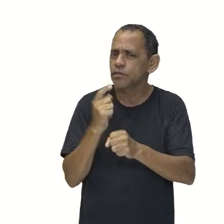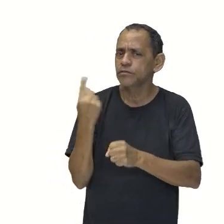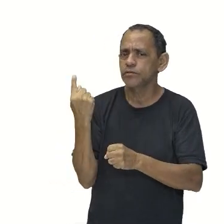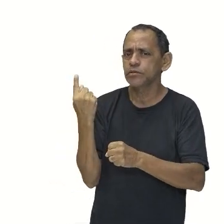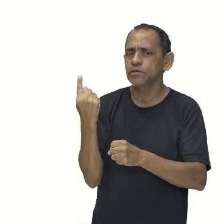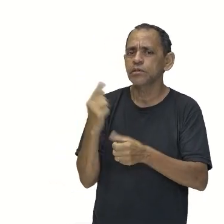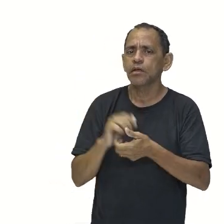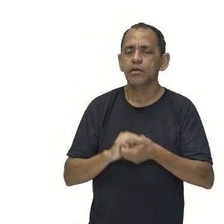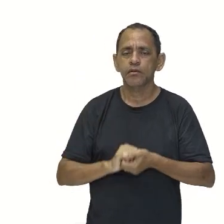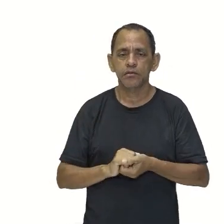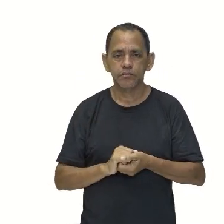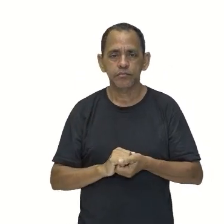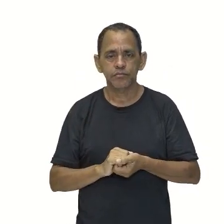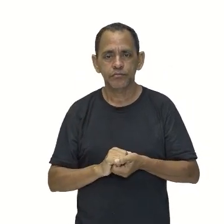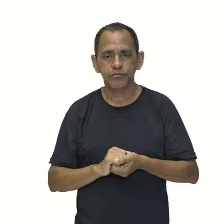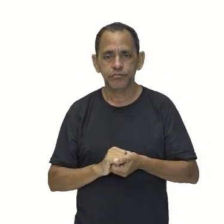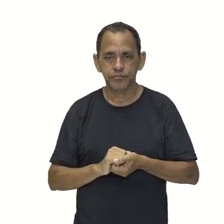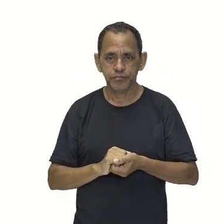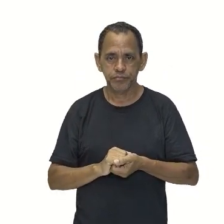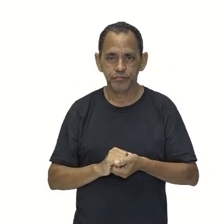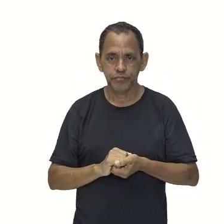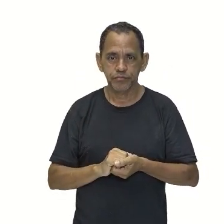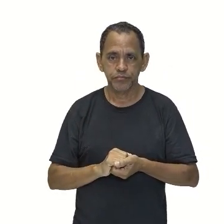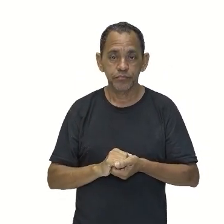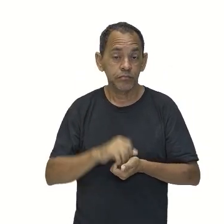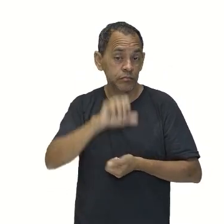dividindo 80 por